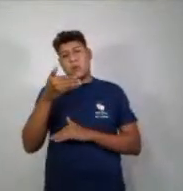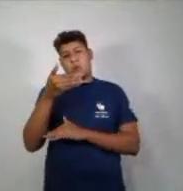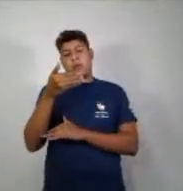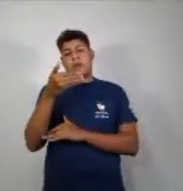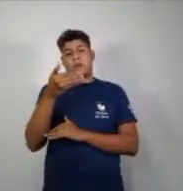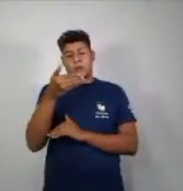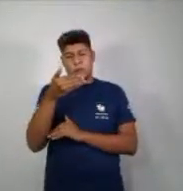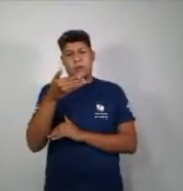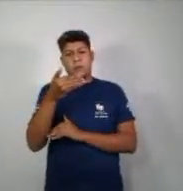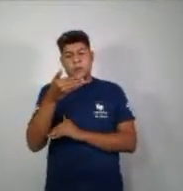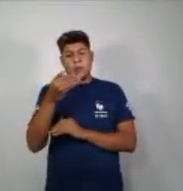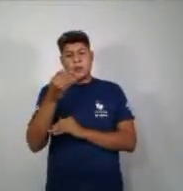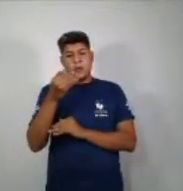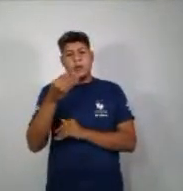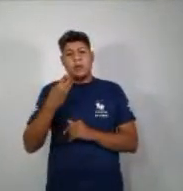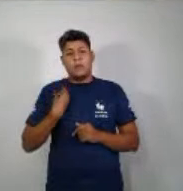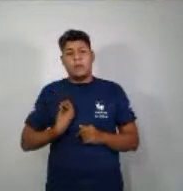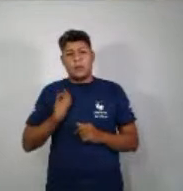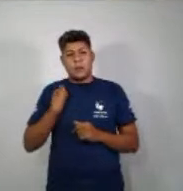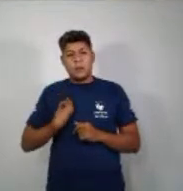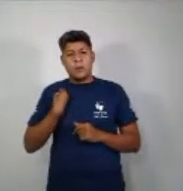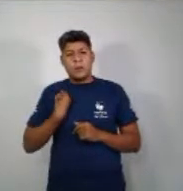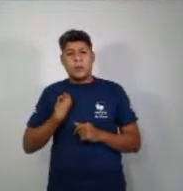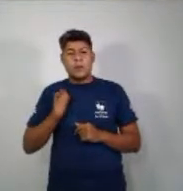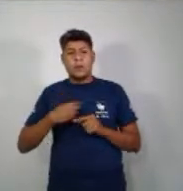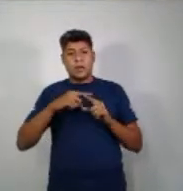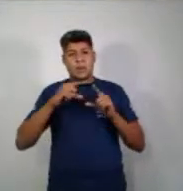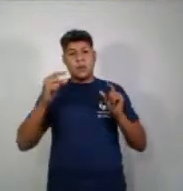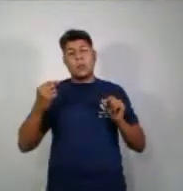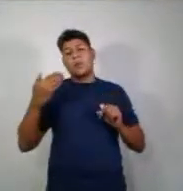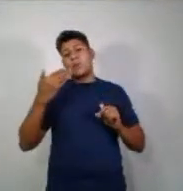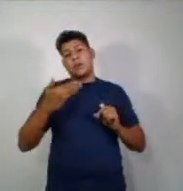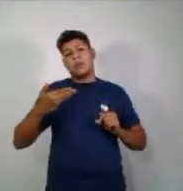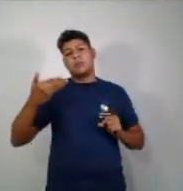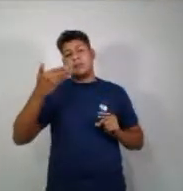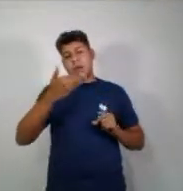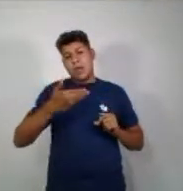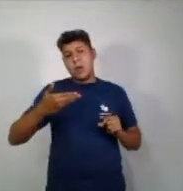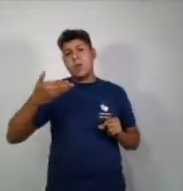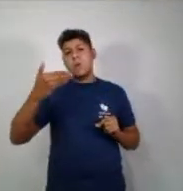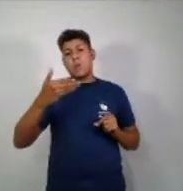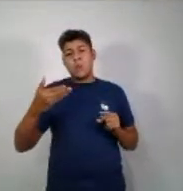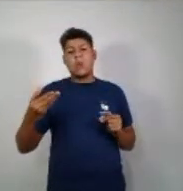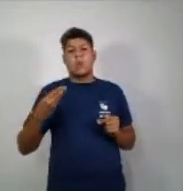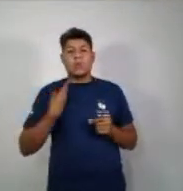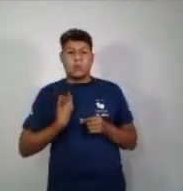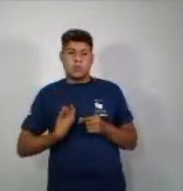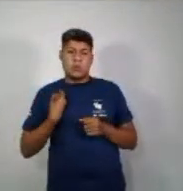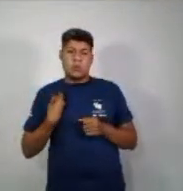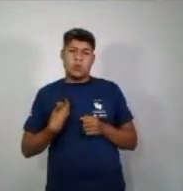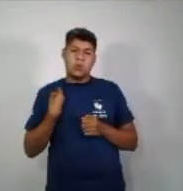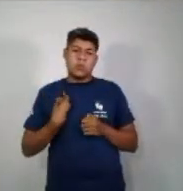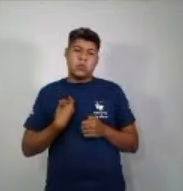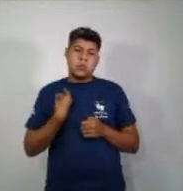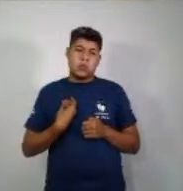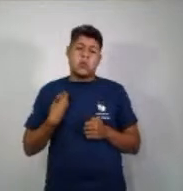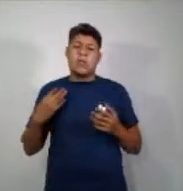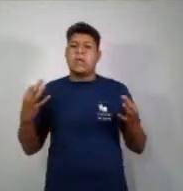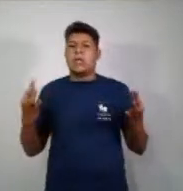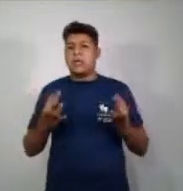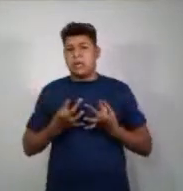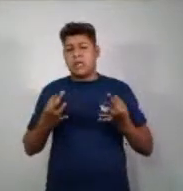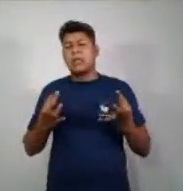eles foram passar o Lua de Mel no A Hotel lua de mel. Quitandinha, e diz: foi tão lindo apresentar ela como